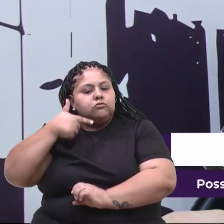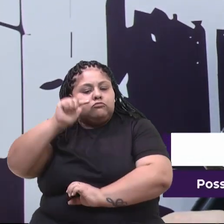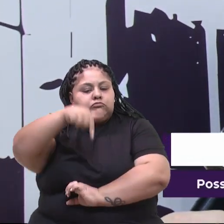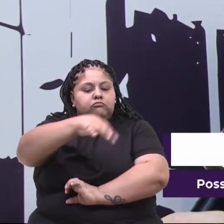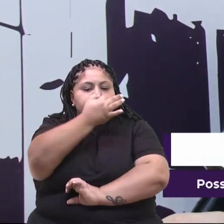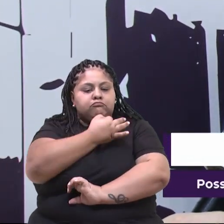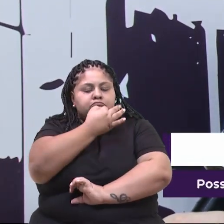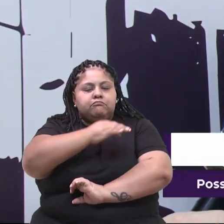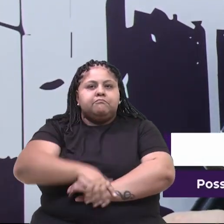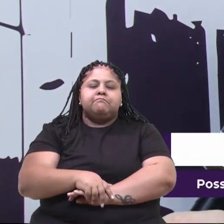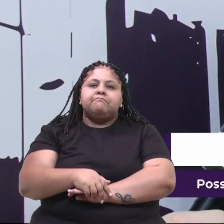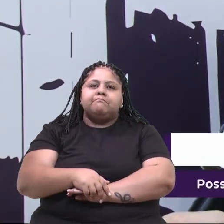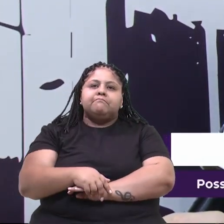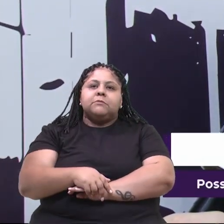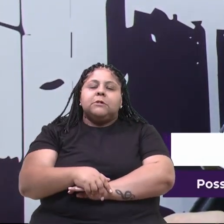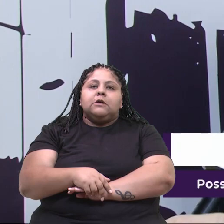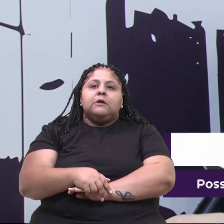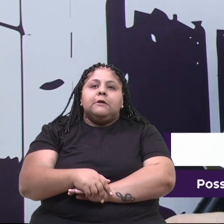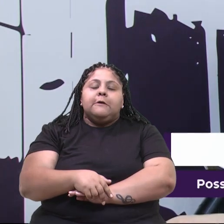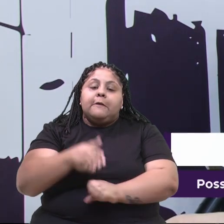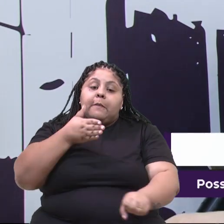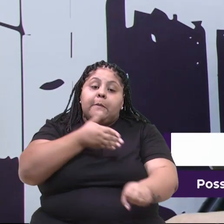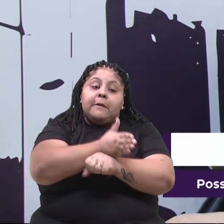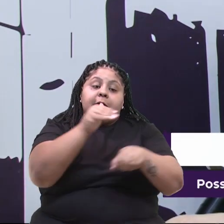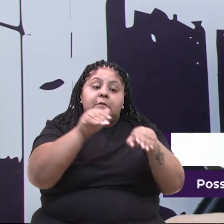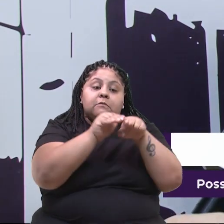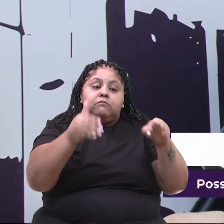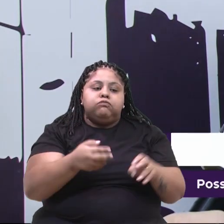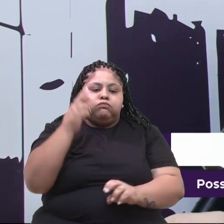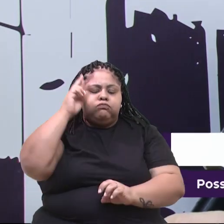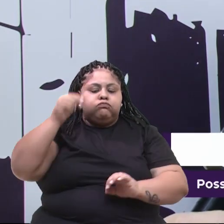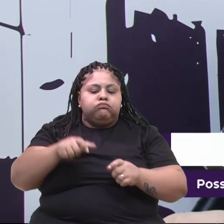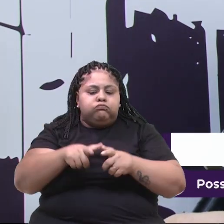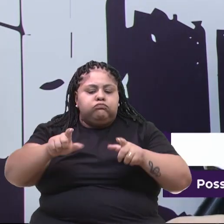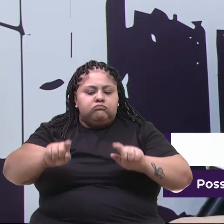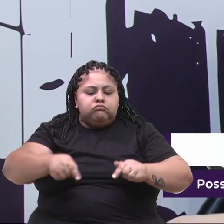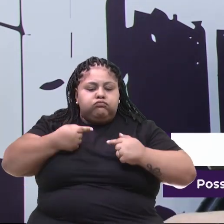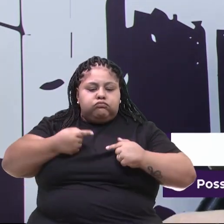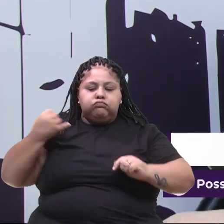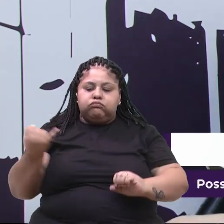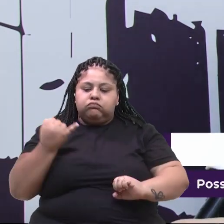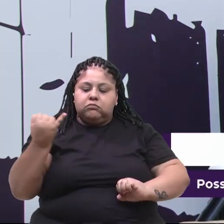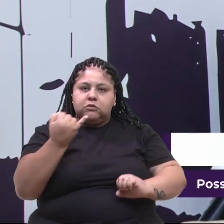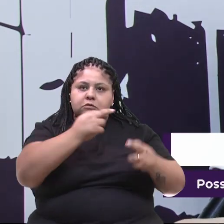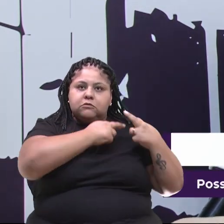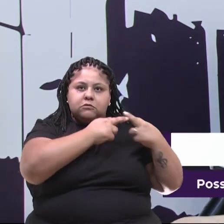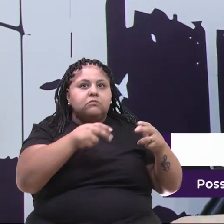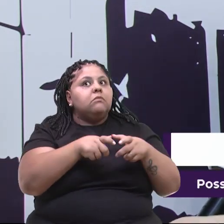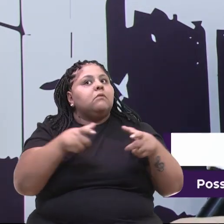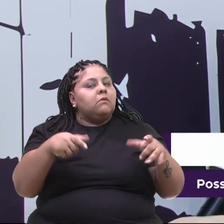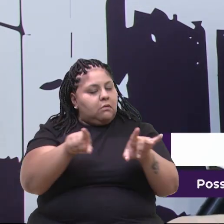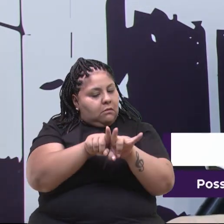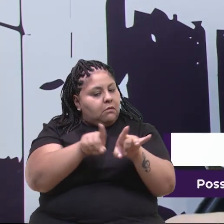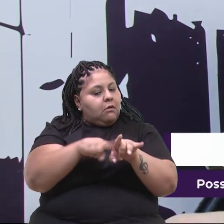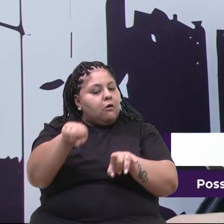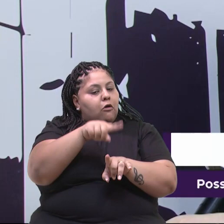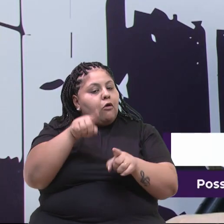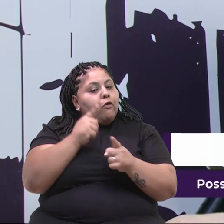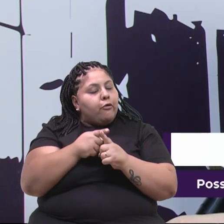Sul. Sem dúvida nenhuma, participar da mesa diretora é um grande desafio, uma grande importância, uma responsabilidade muito grande, porque a